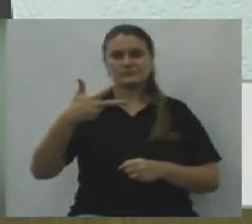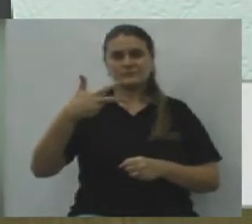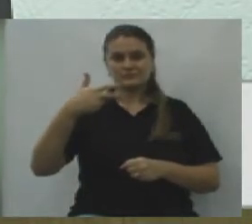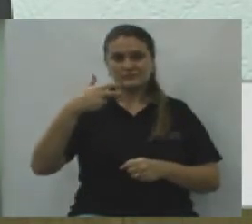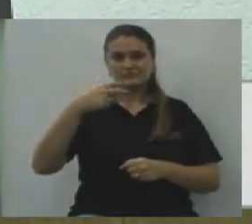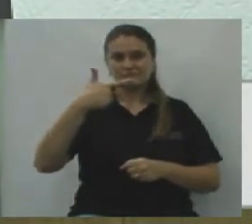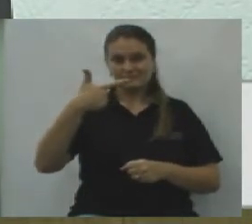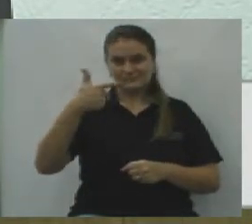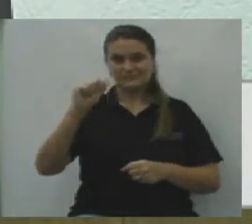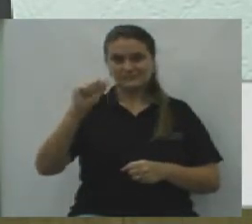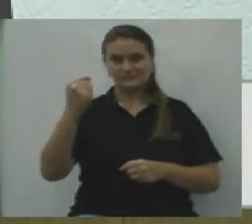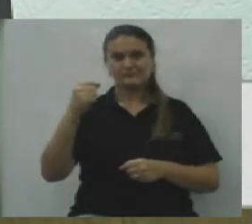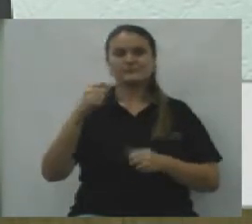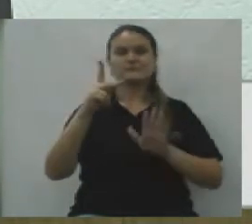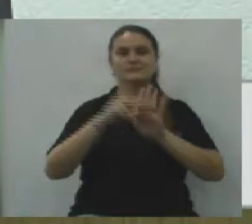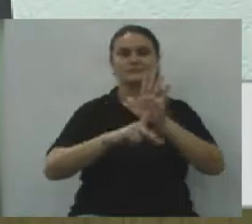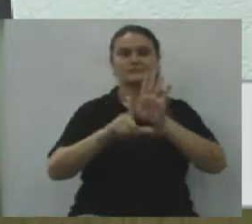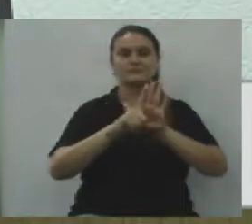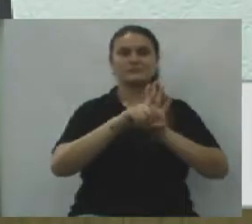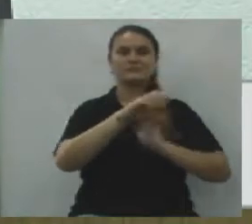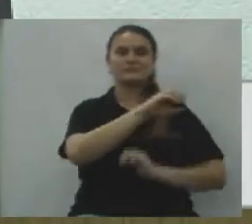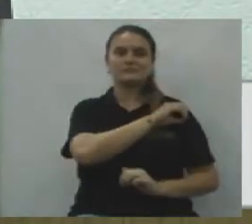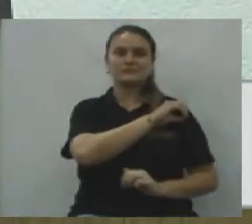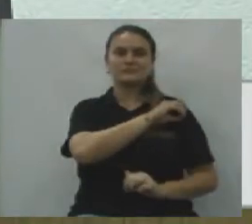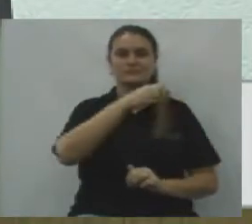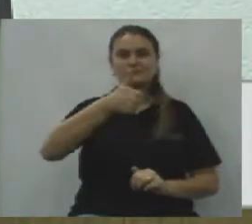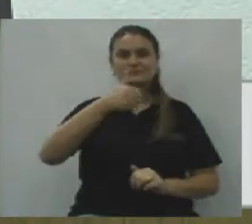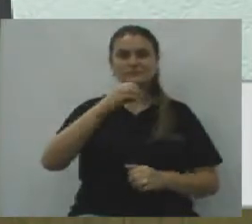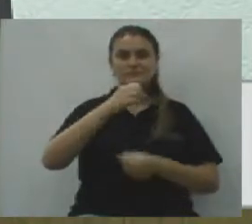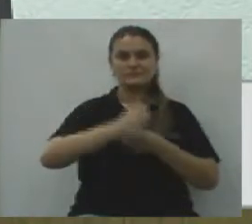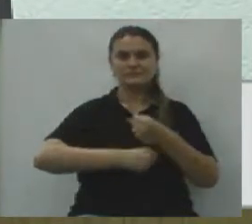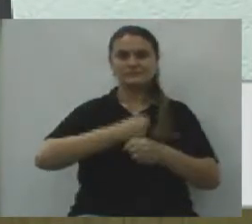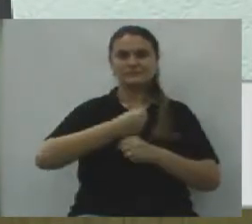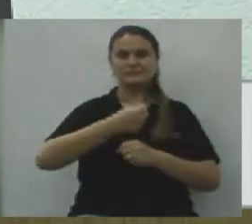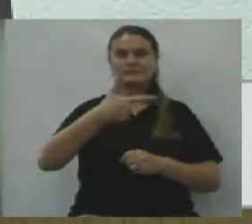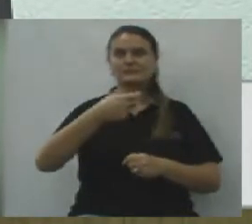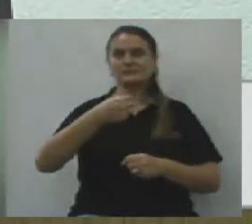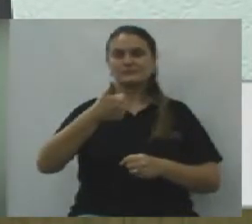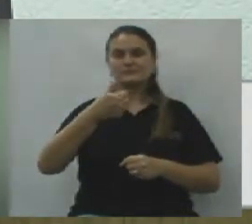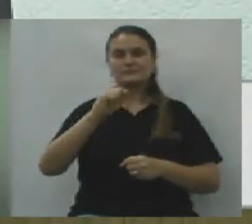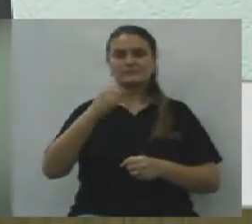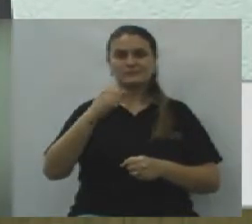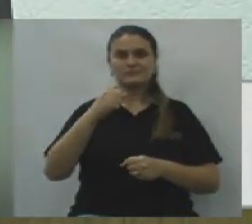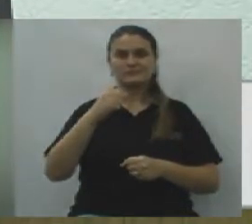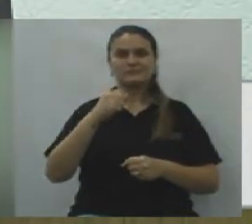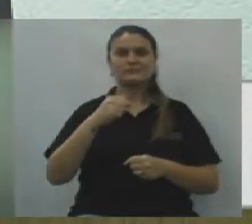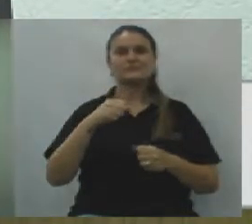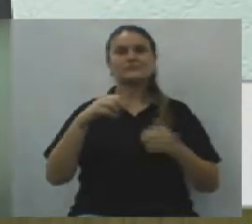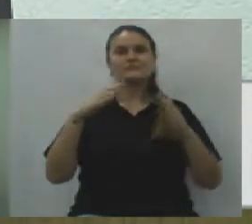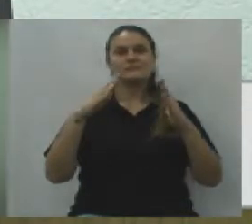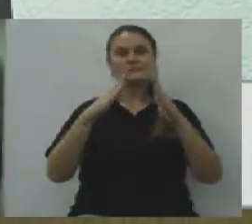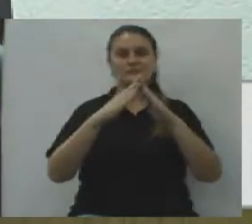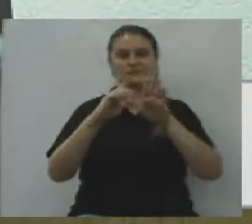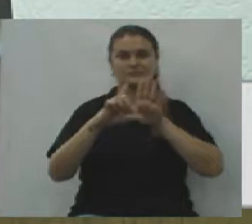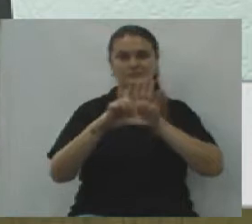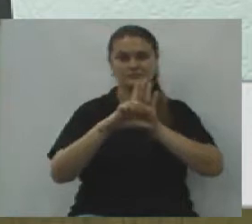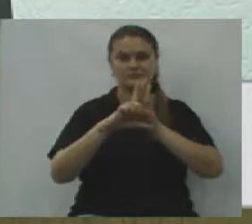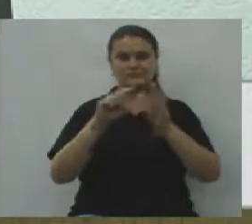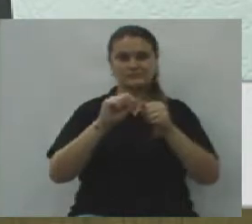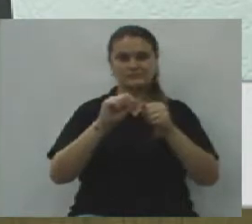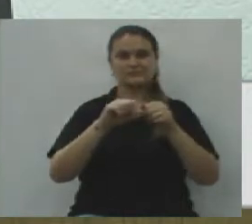Legislativo, e o projeto de lei número 10/2018, de autoria do Poder